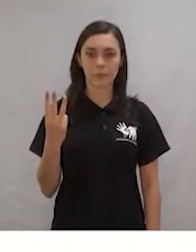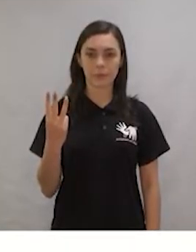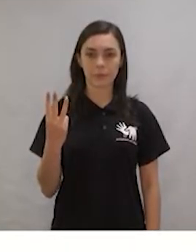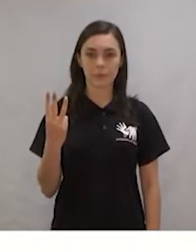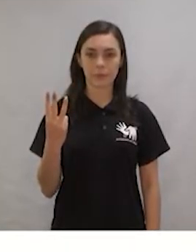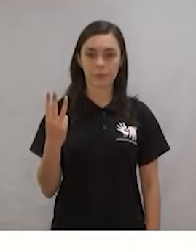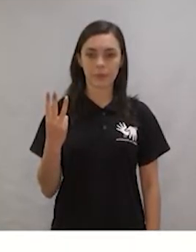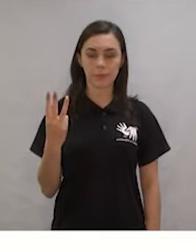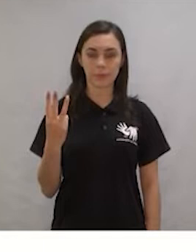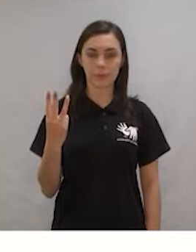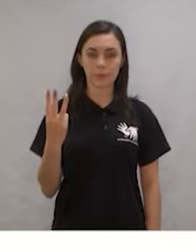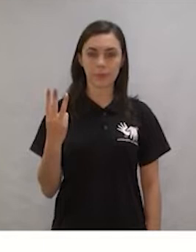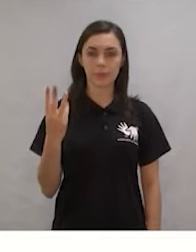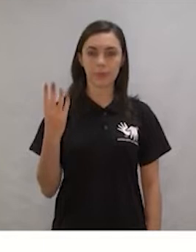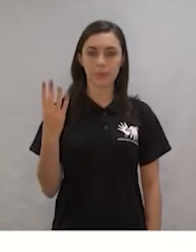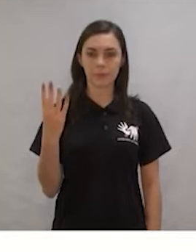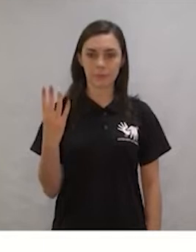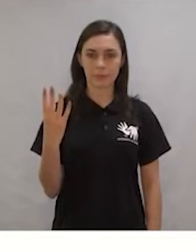três,